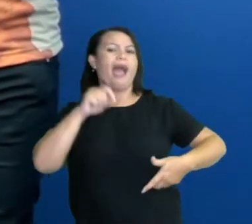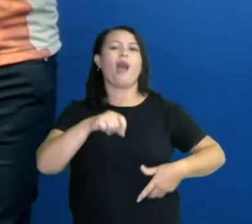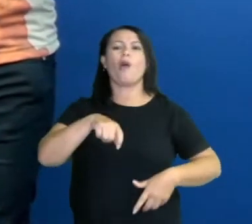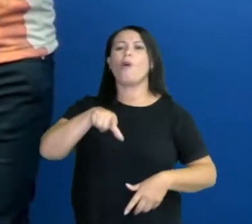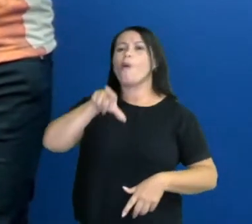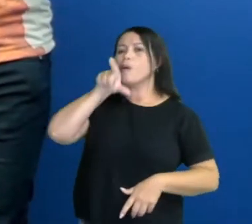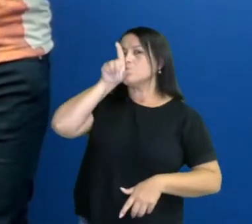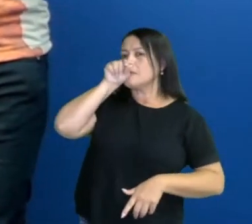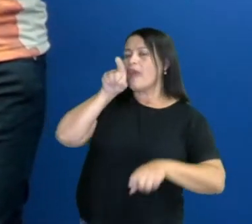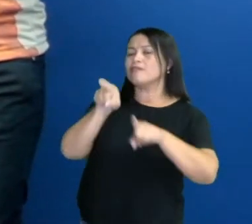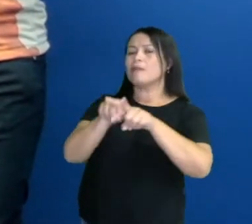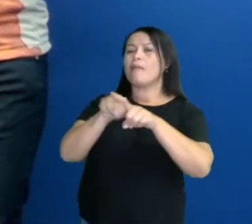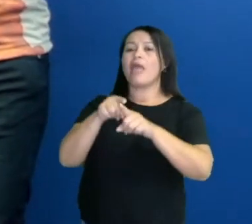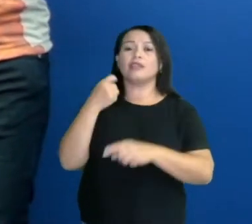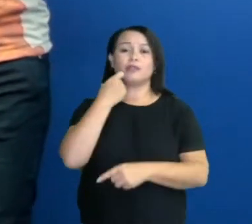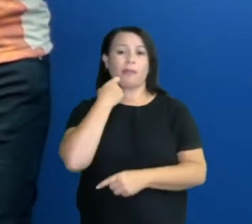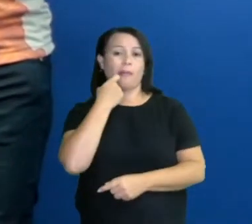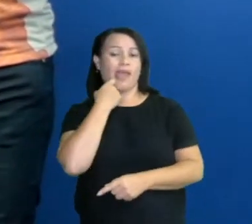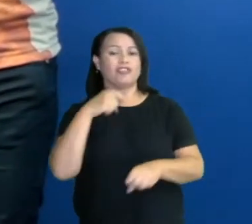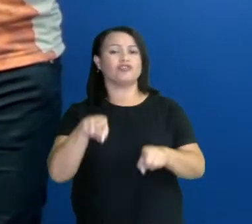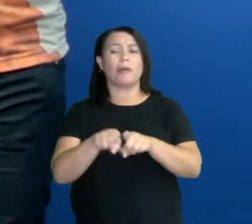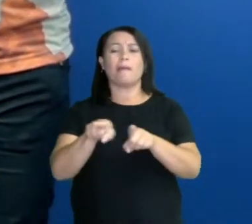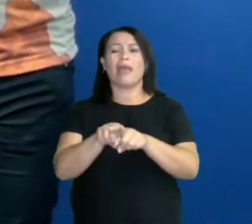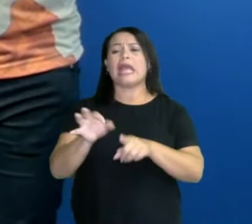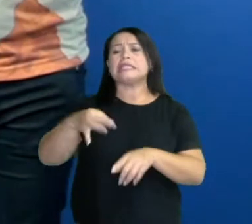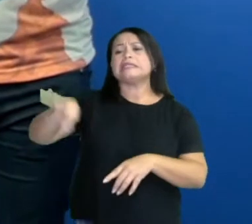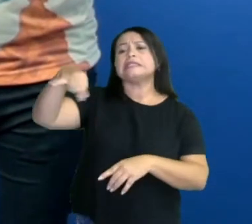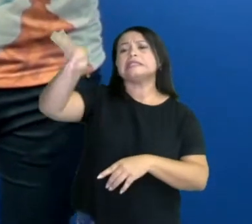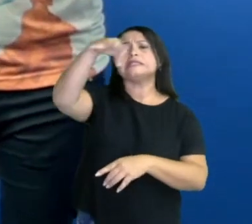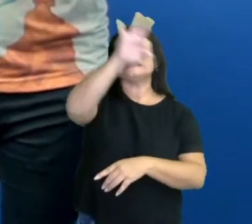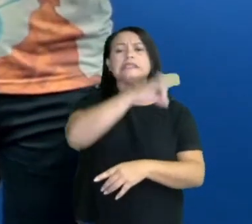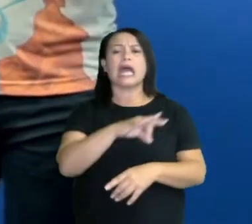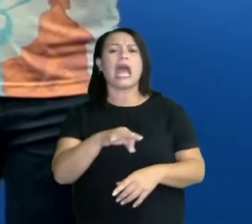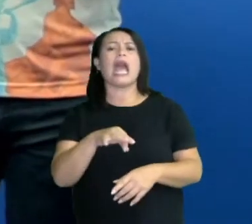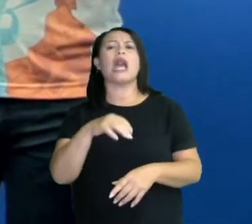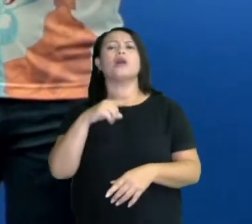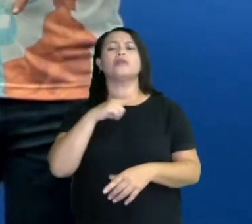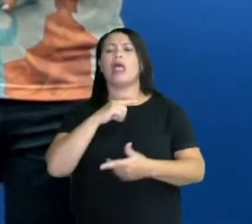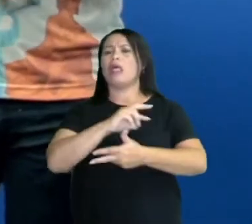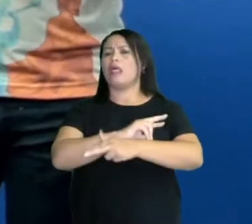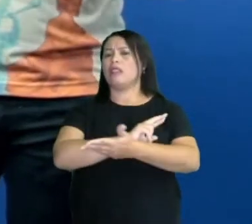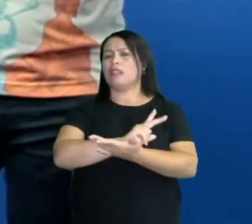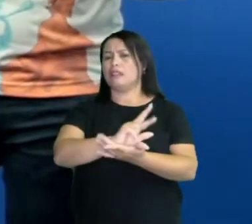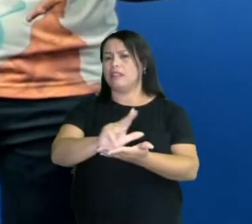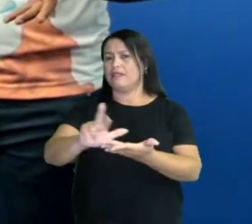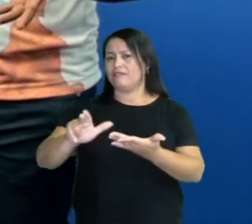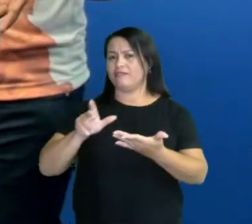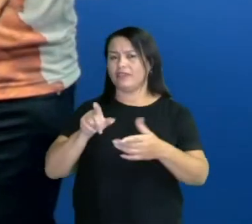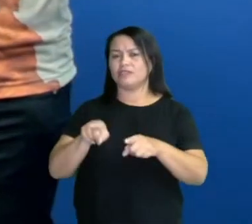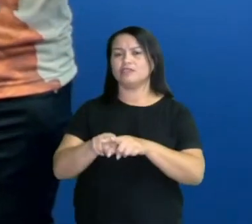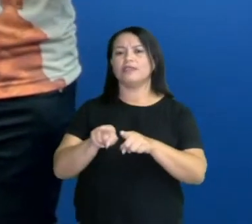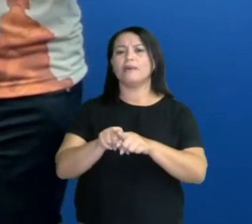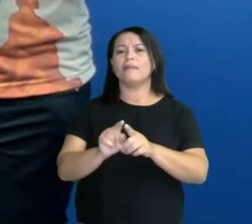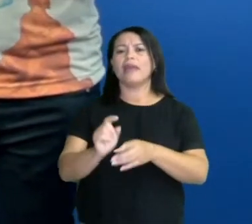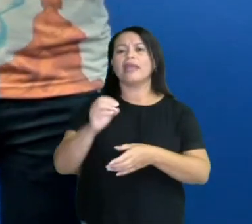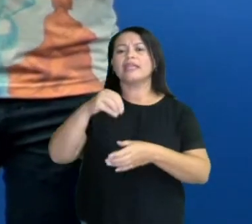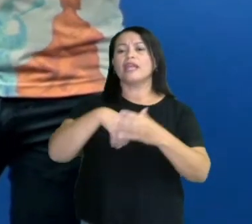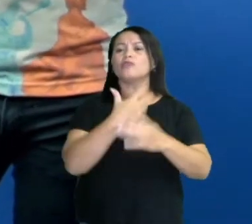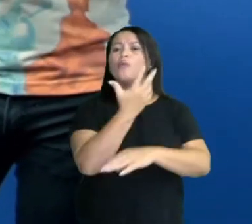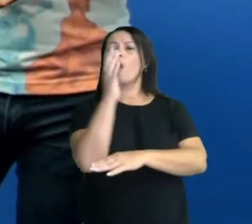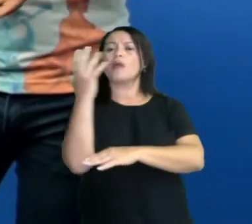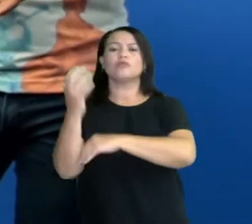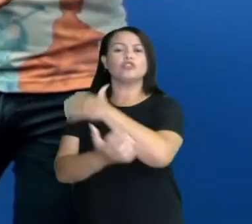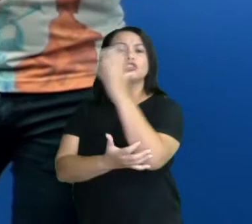aves, de peixes, de insetos, de anfíbios. Nós possuímos no nosso ecossistema uma